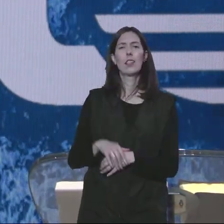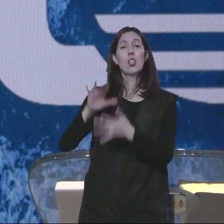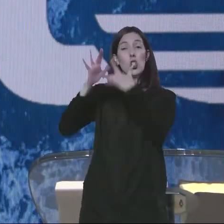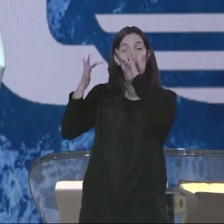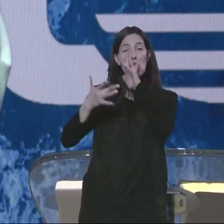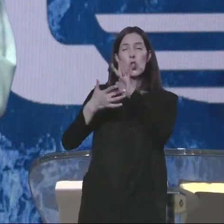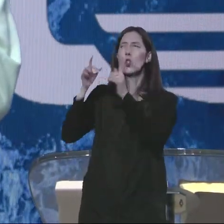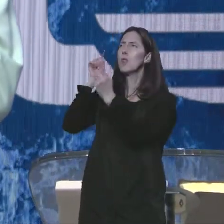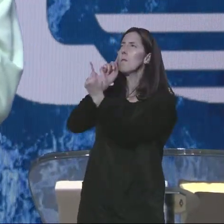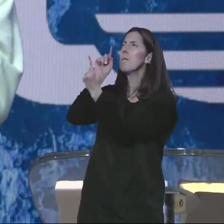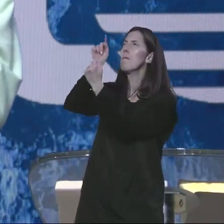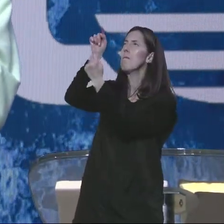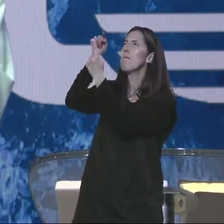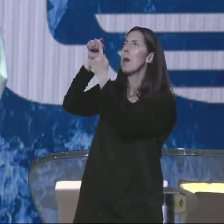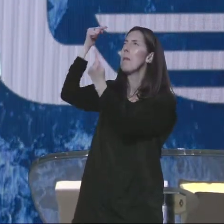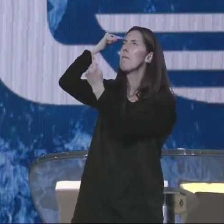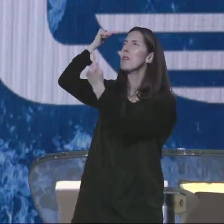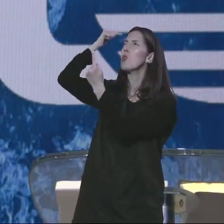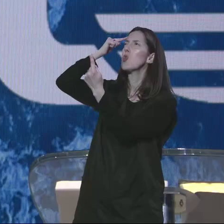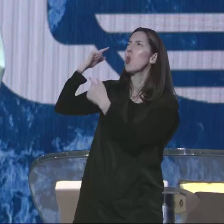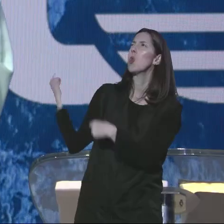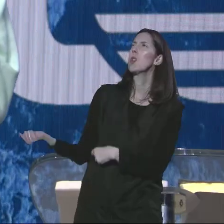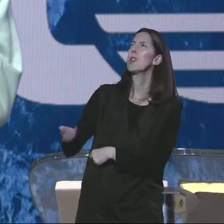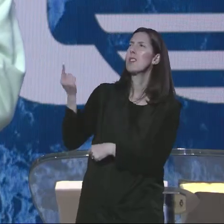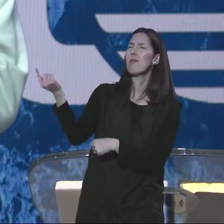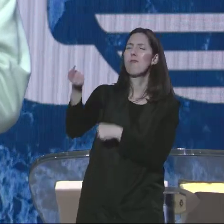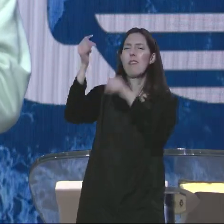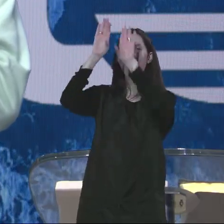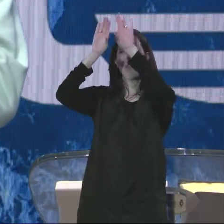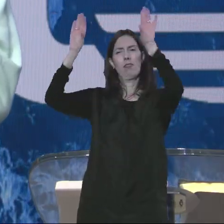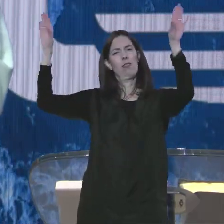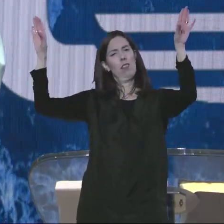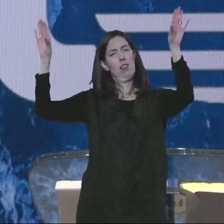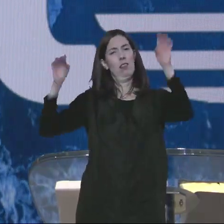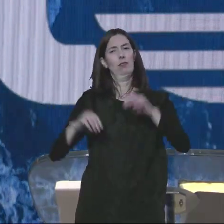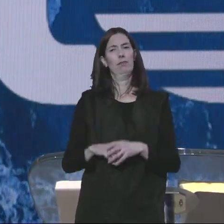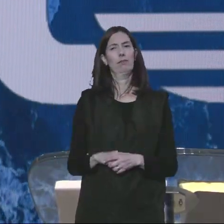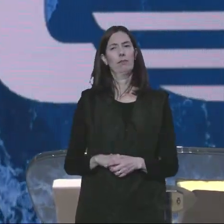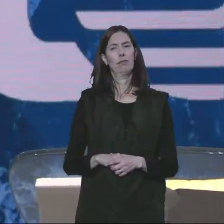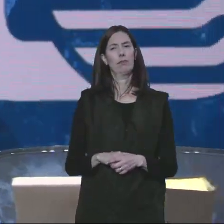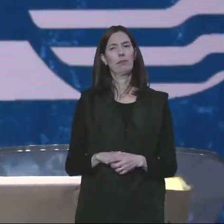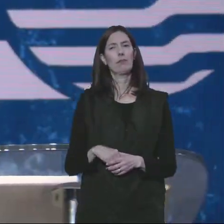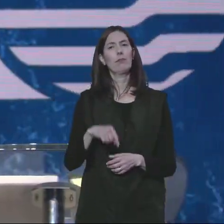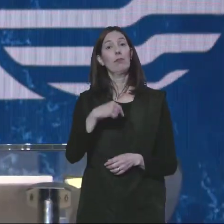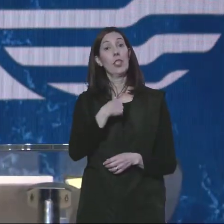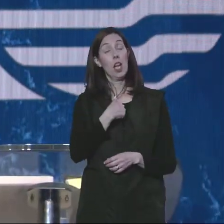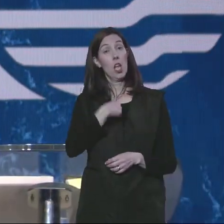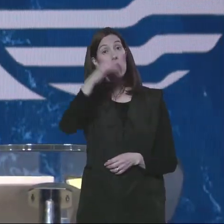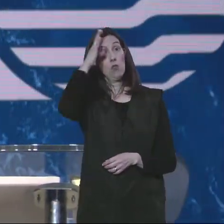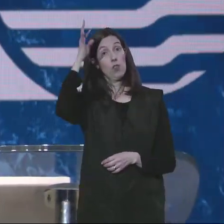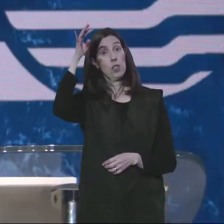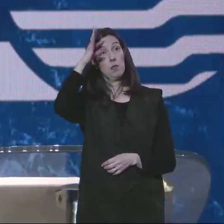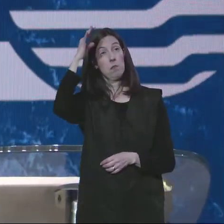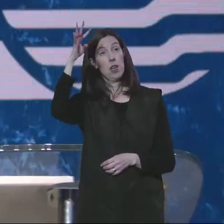eternidade. Isso era o que dava força para Jesus. Eu fico imaginando que quando as